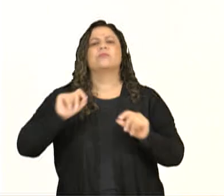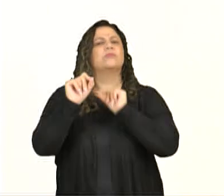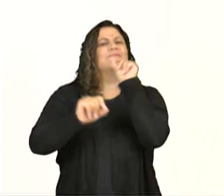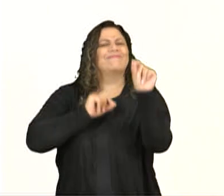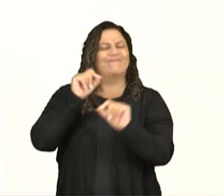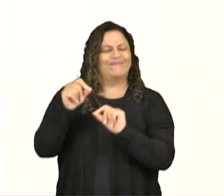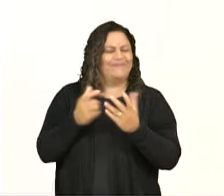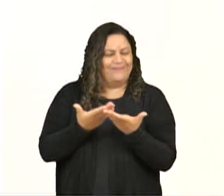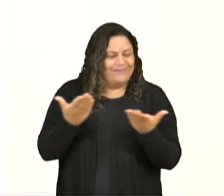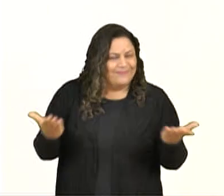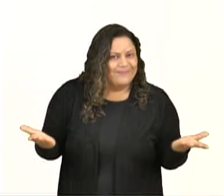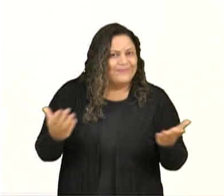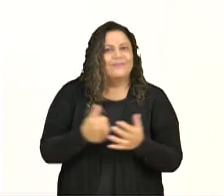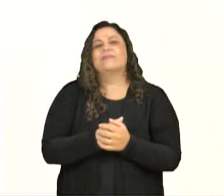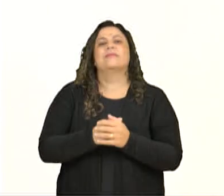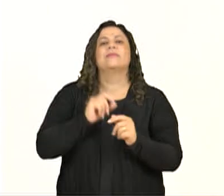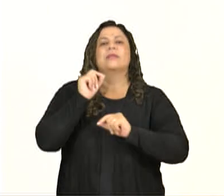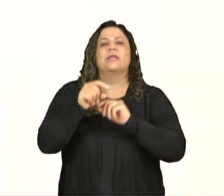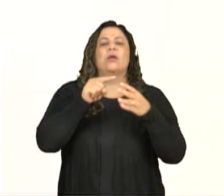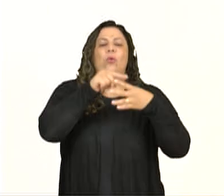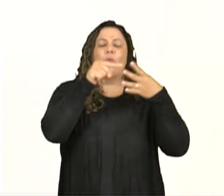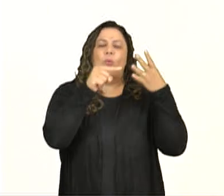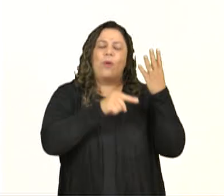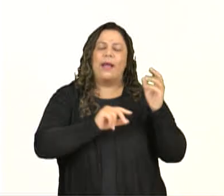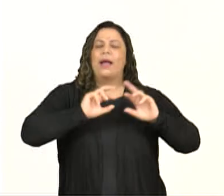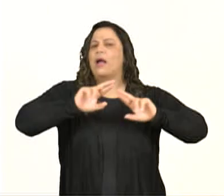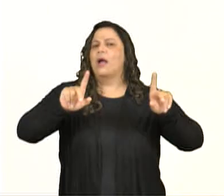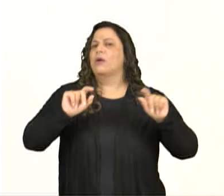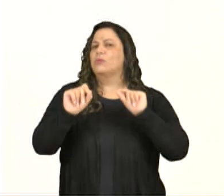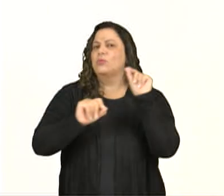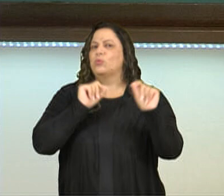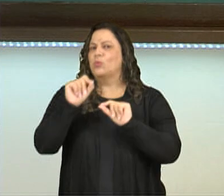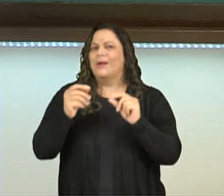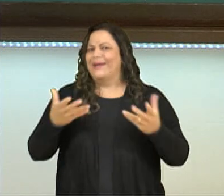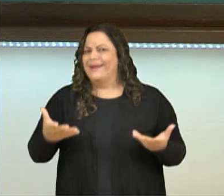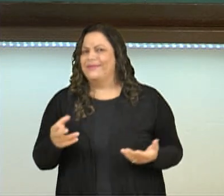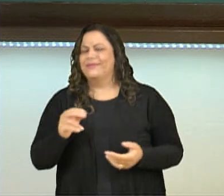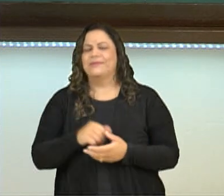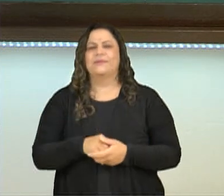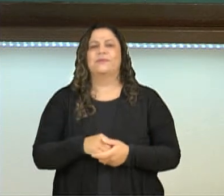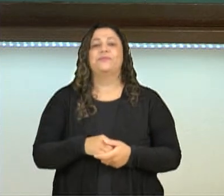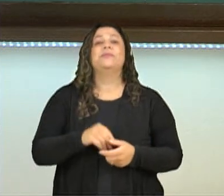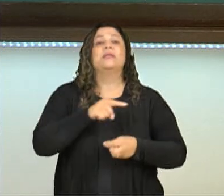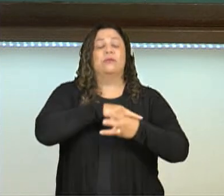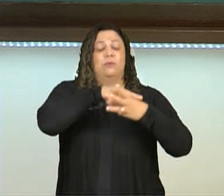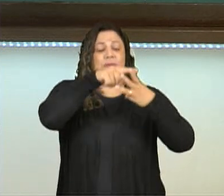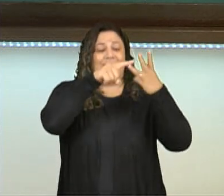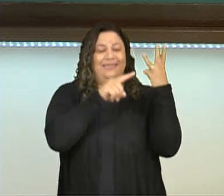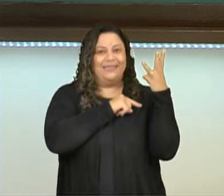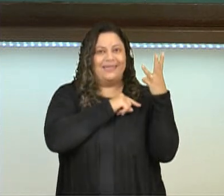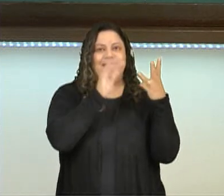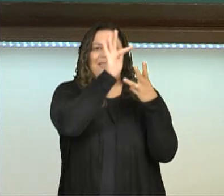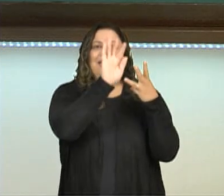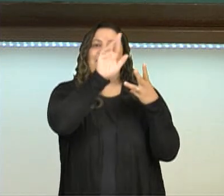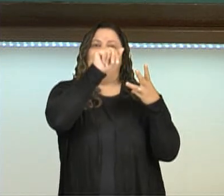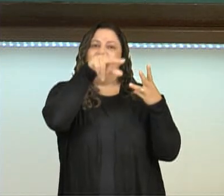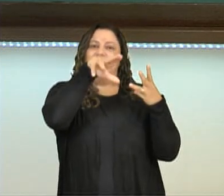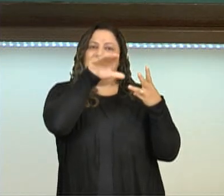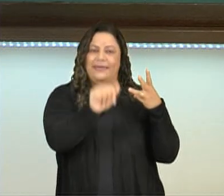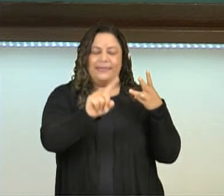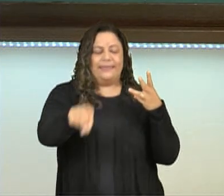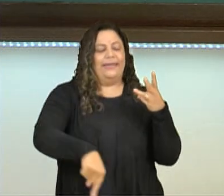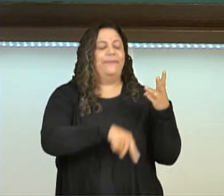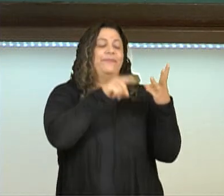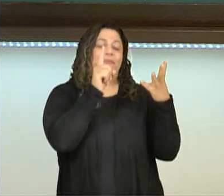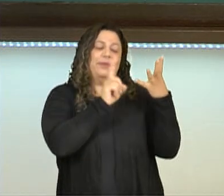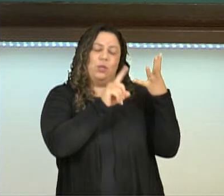Mencionei quais, temos que dizer. Então, nós temos hoje 3 na sua utilização franca e um que nunca foi posto